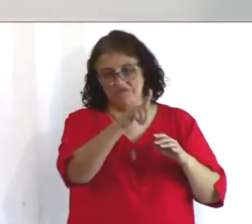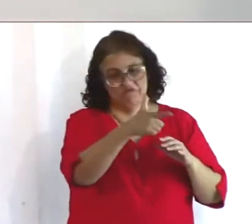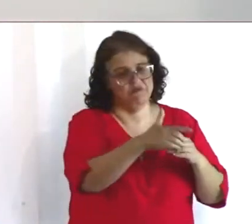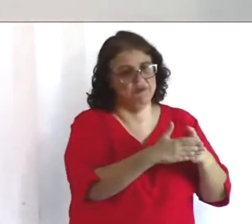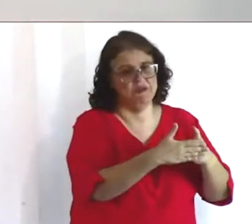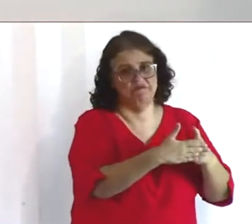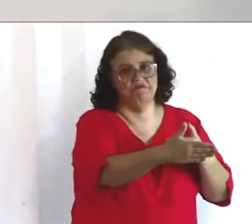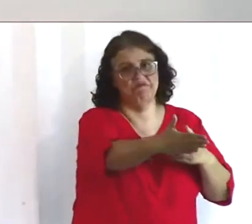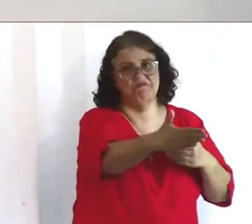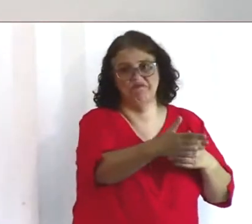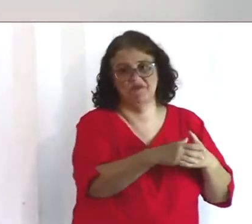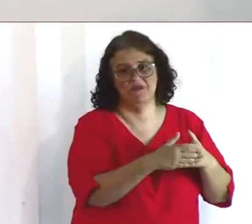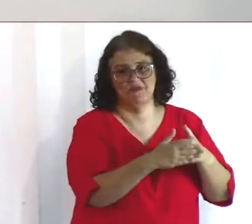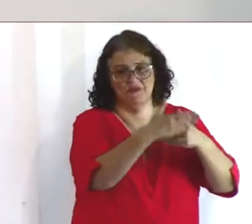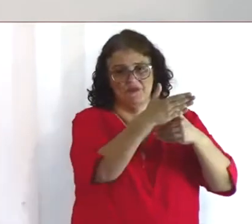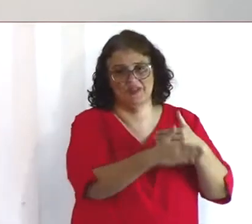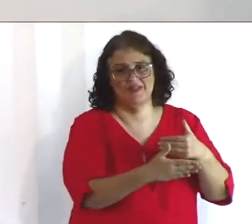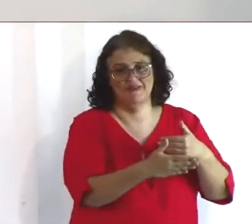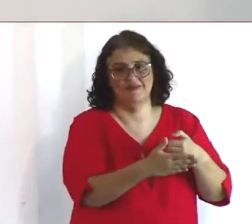mal. O